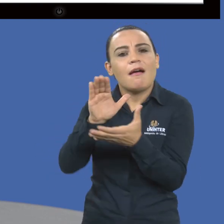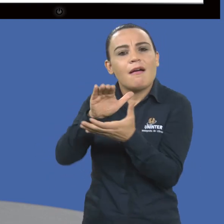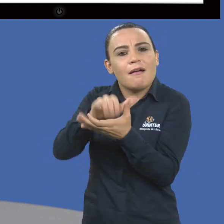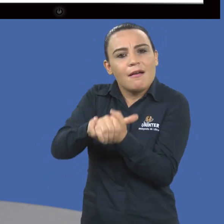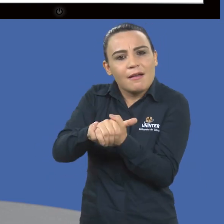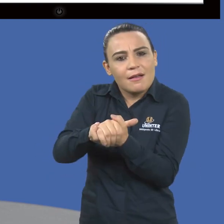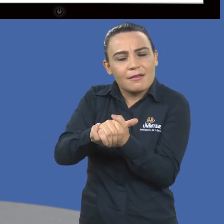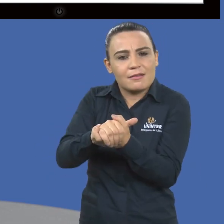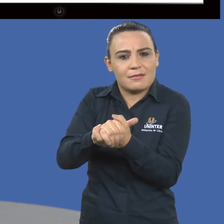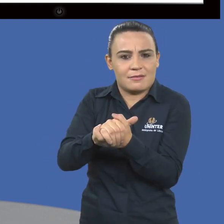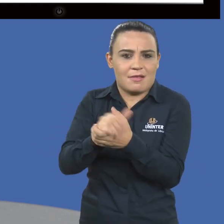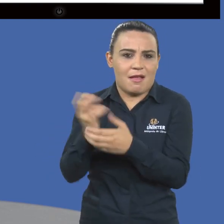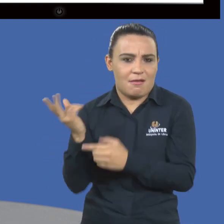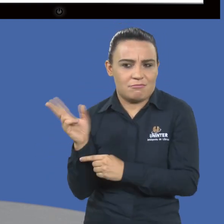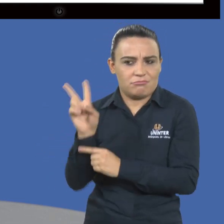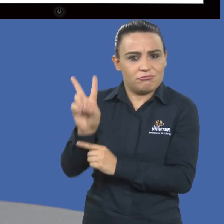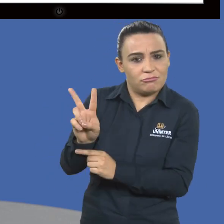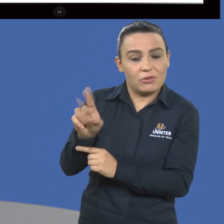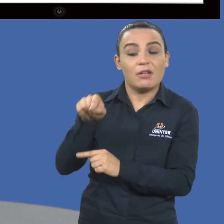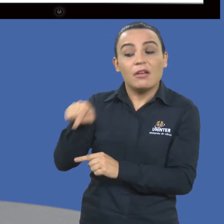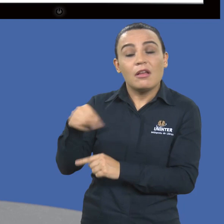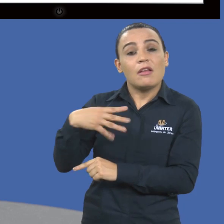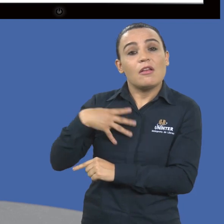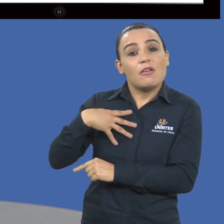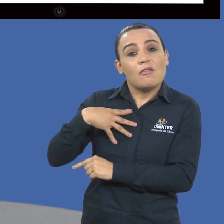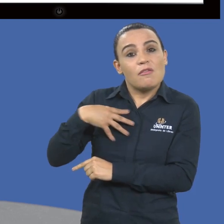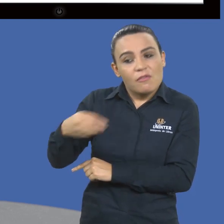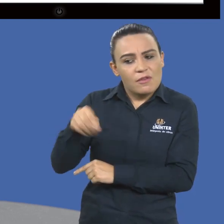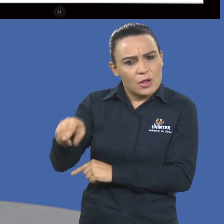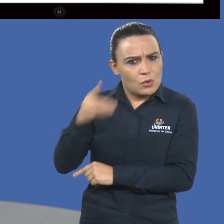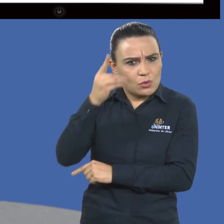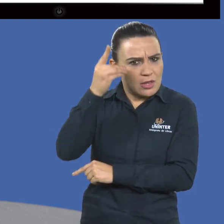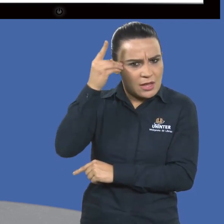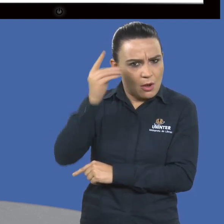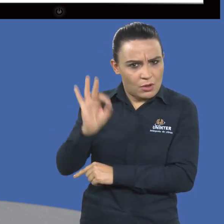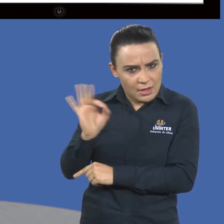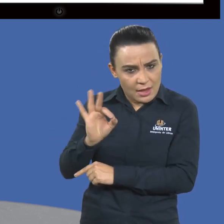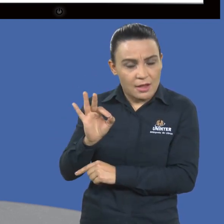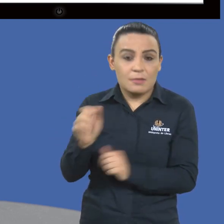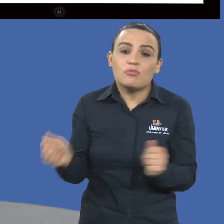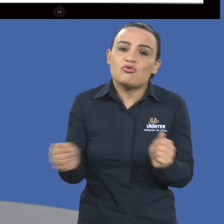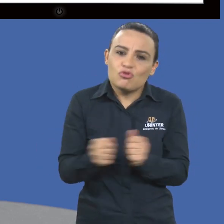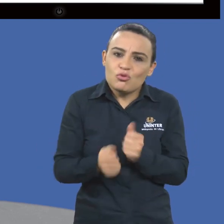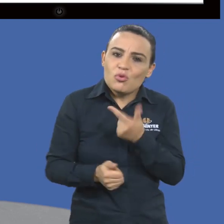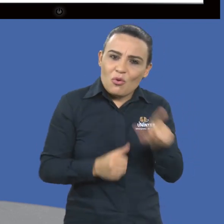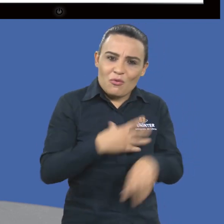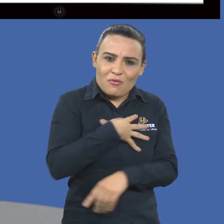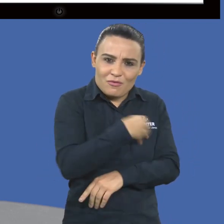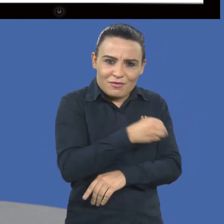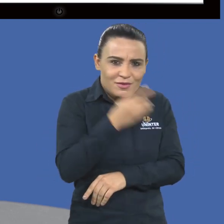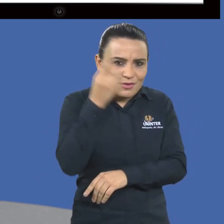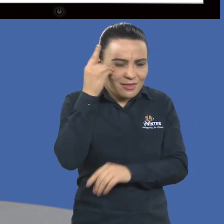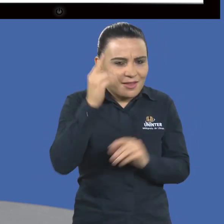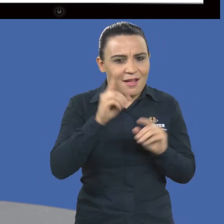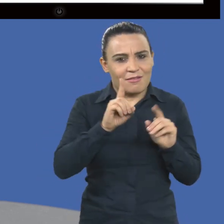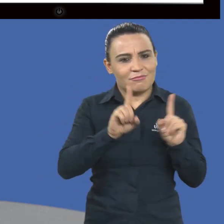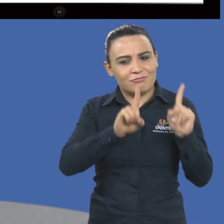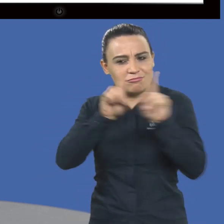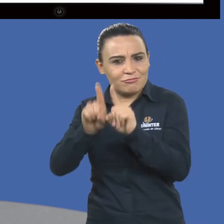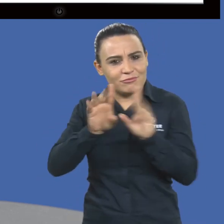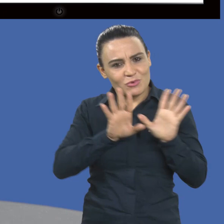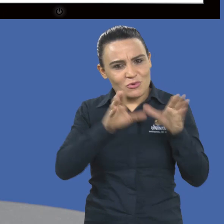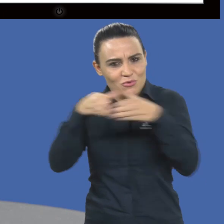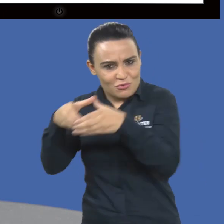aquele casal, para aqueles demais filhos desse casal que não têm a síndrome de Down. Então,